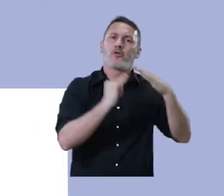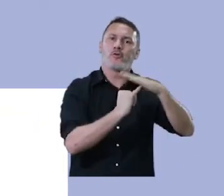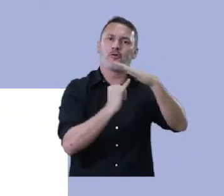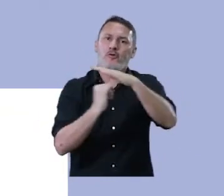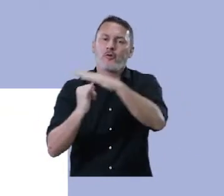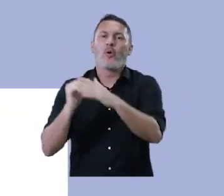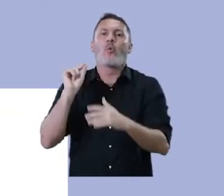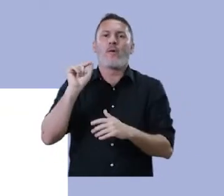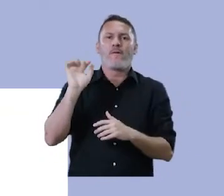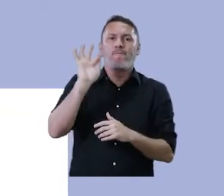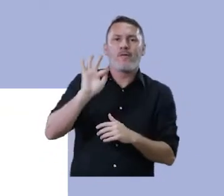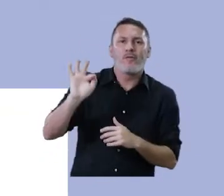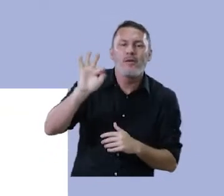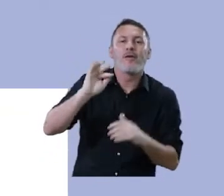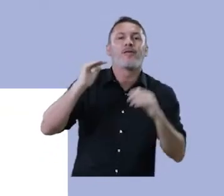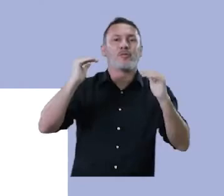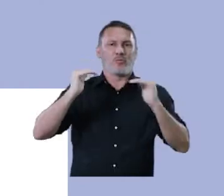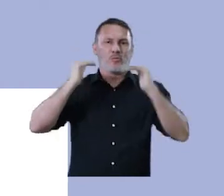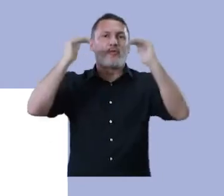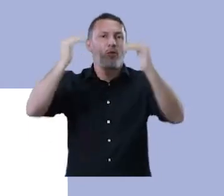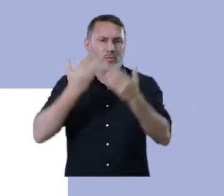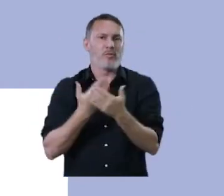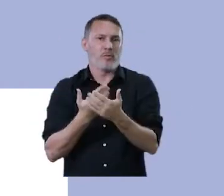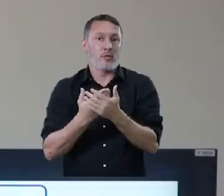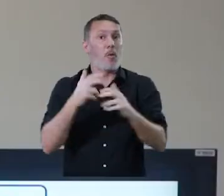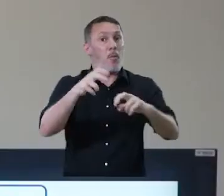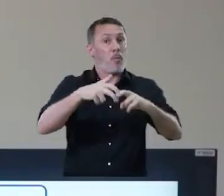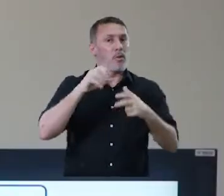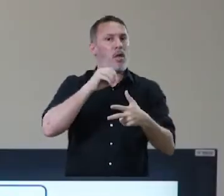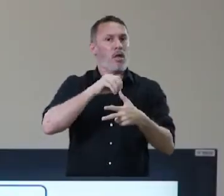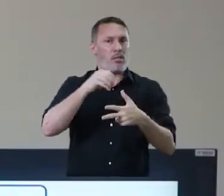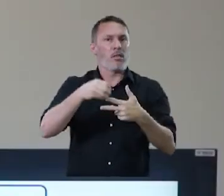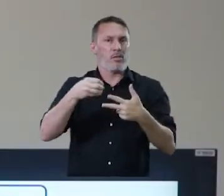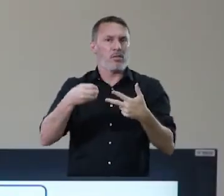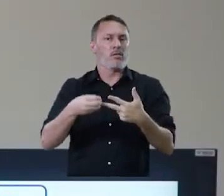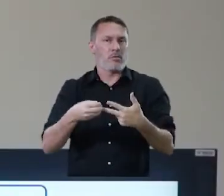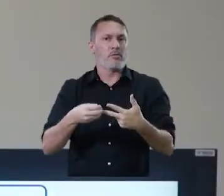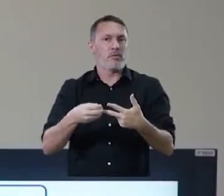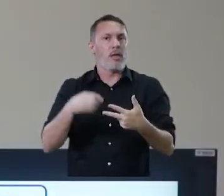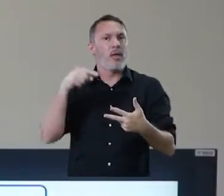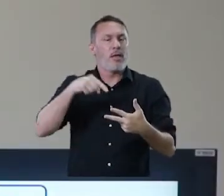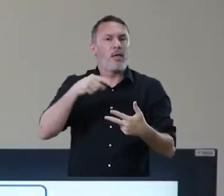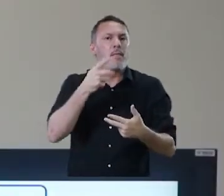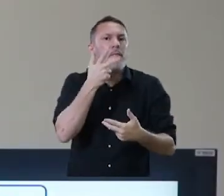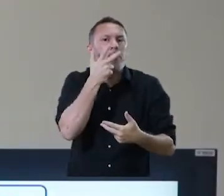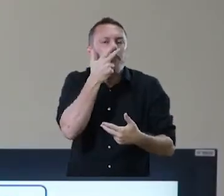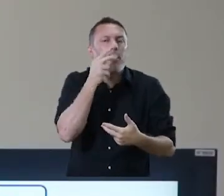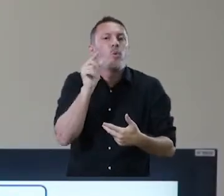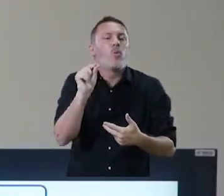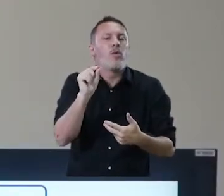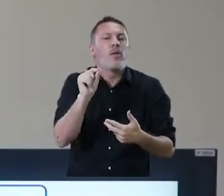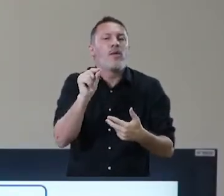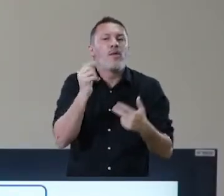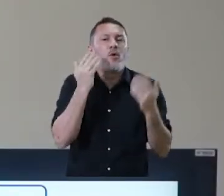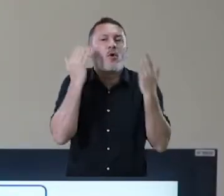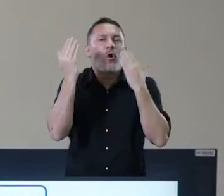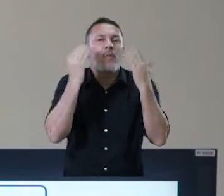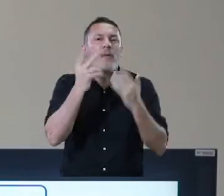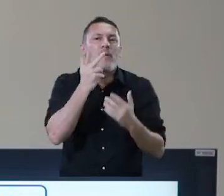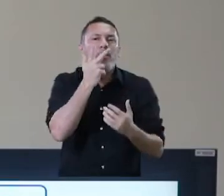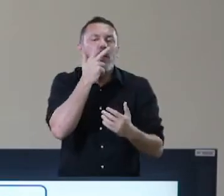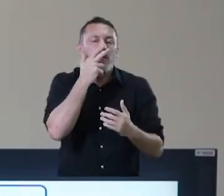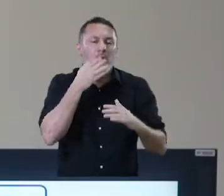de instituições do ensino superior. O Enem, ele é ali, né, o seu cartão